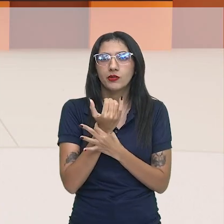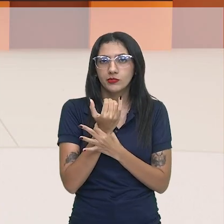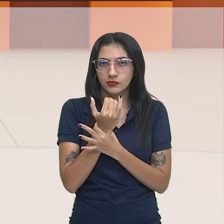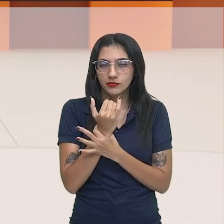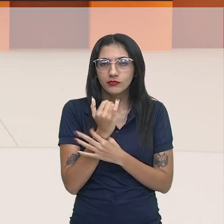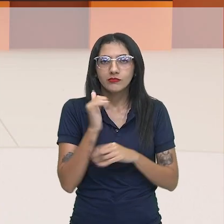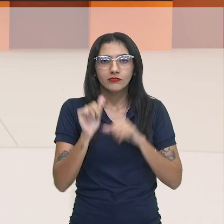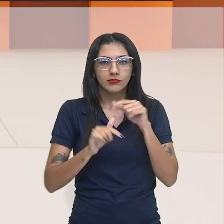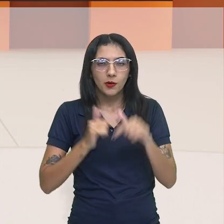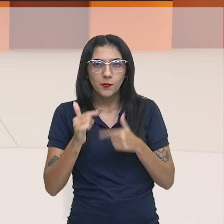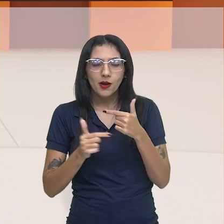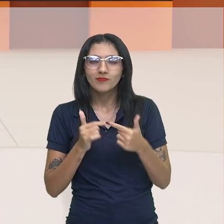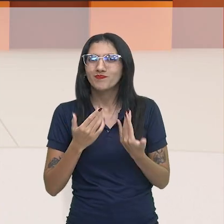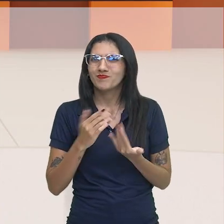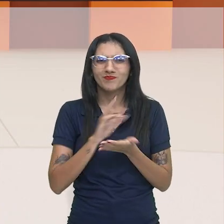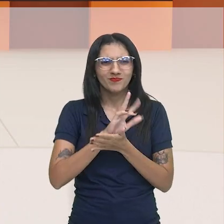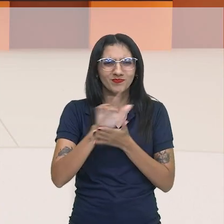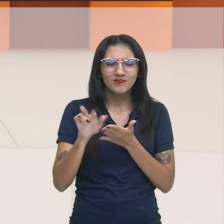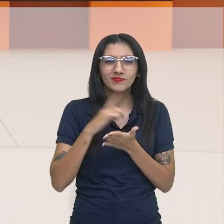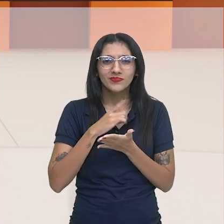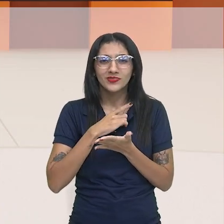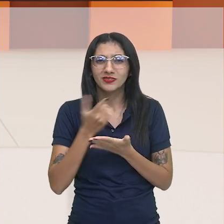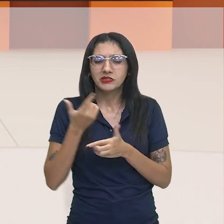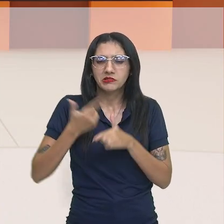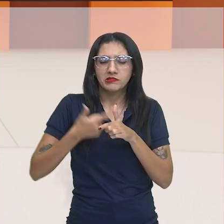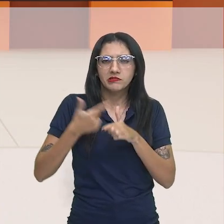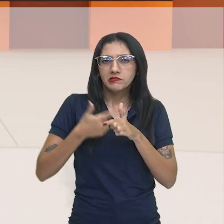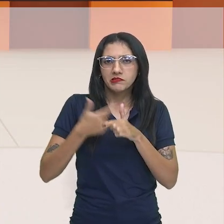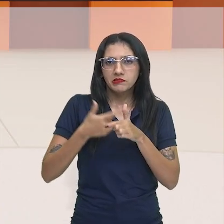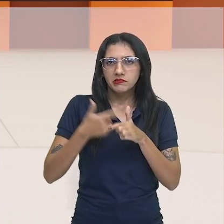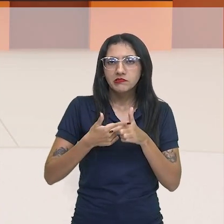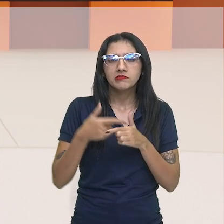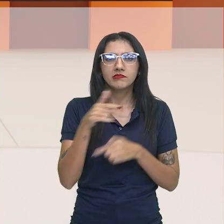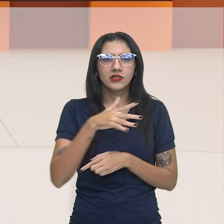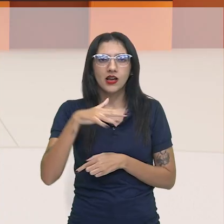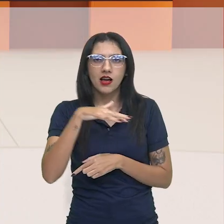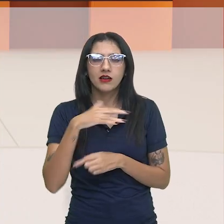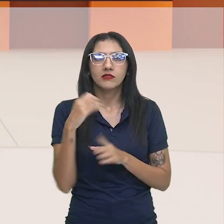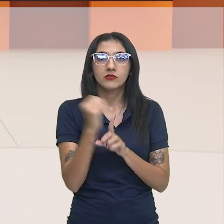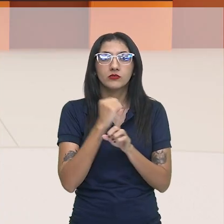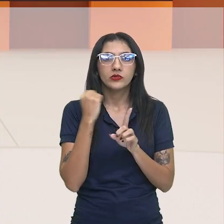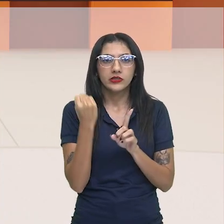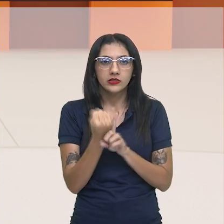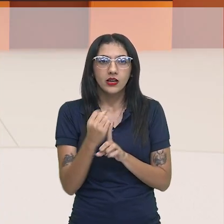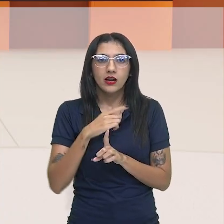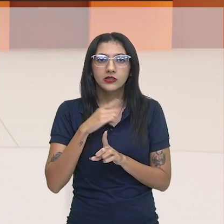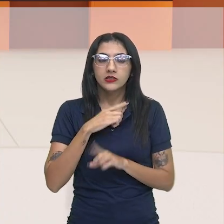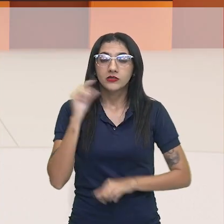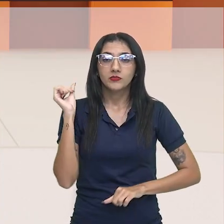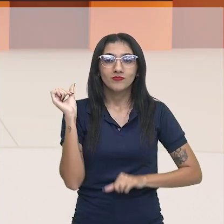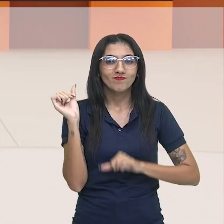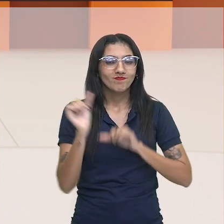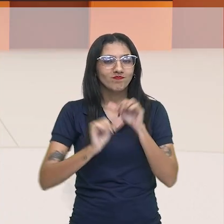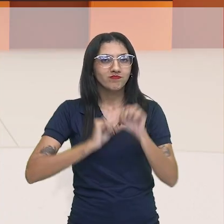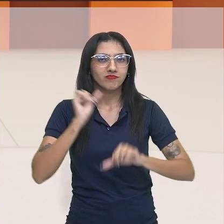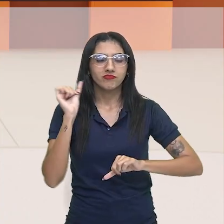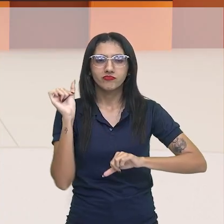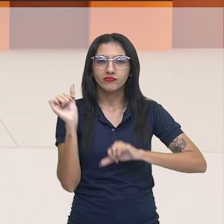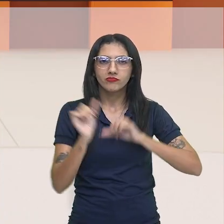isso gerou questionamento. A sociedade virou aí um constante movimento